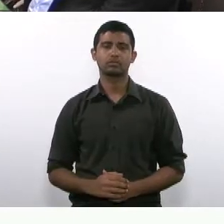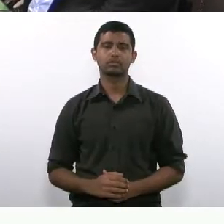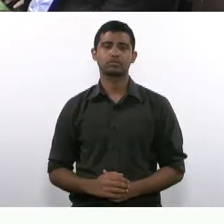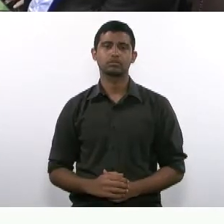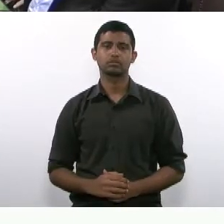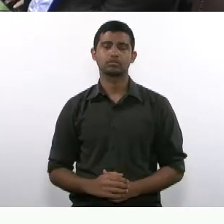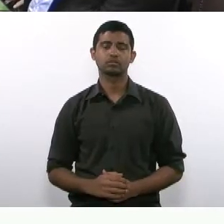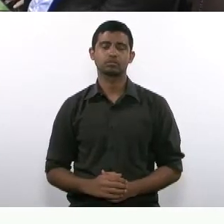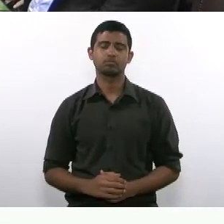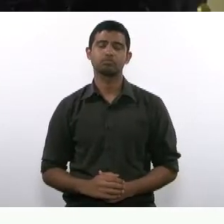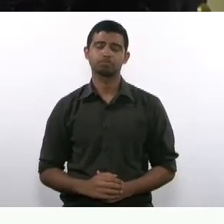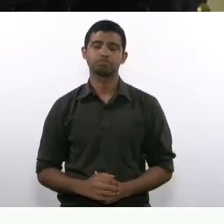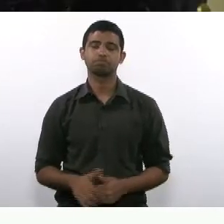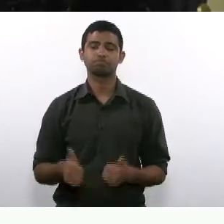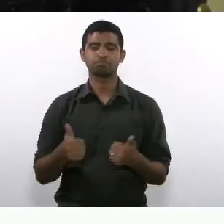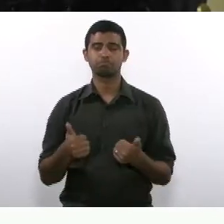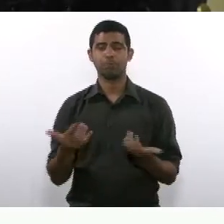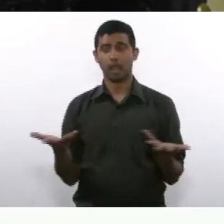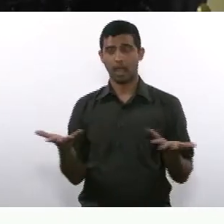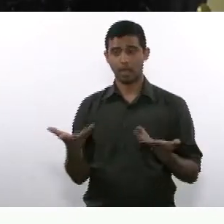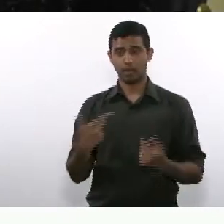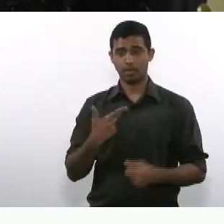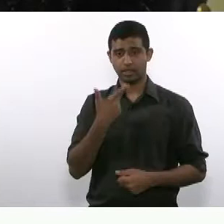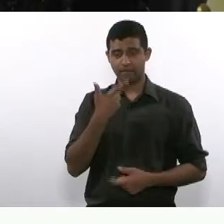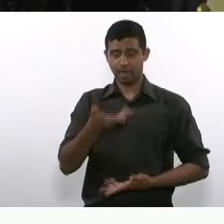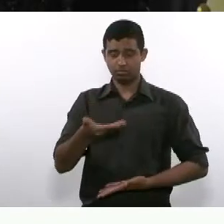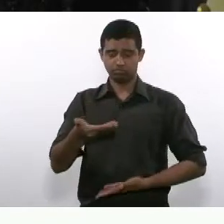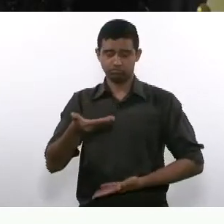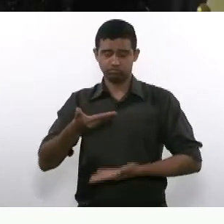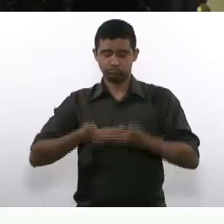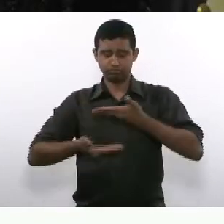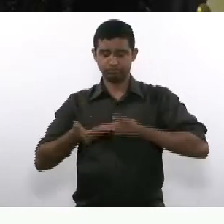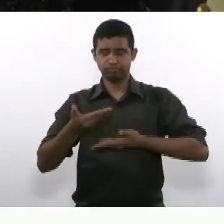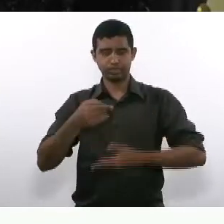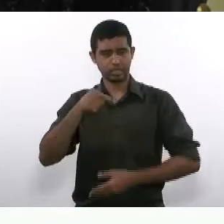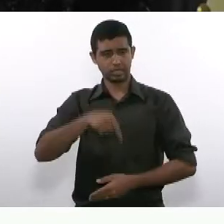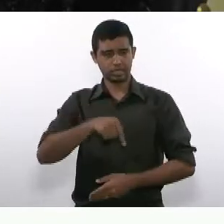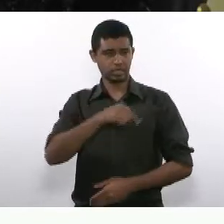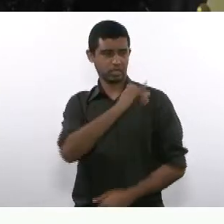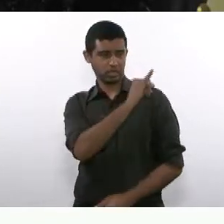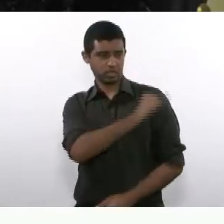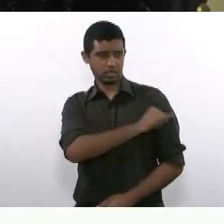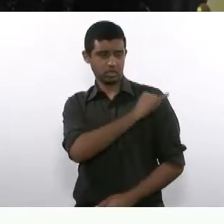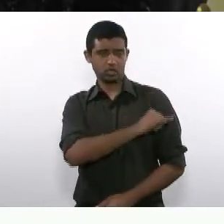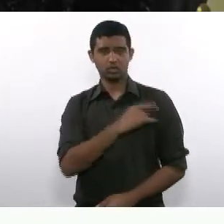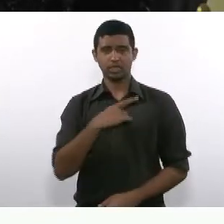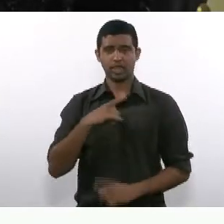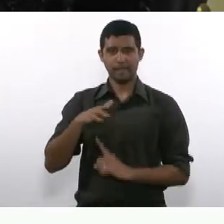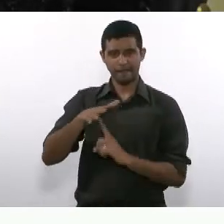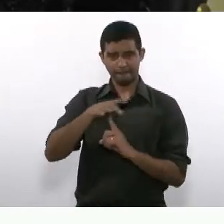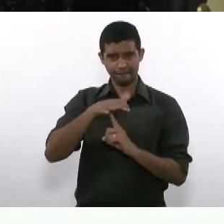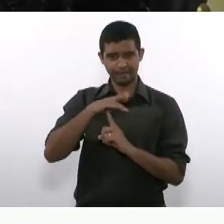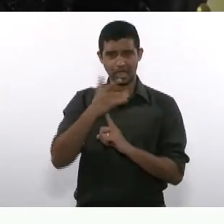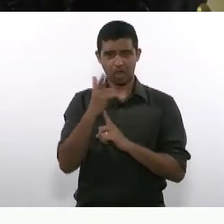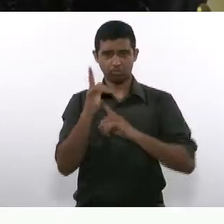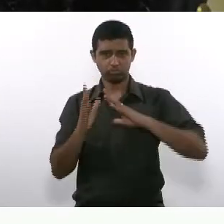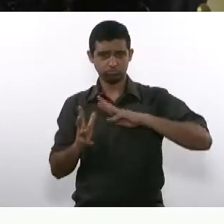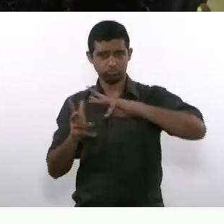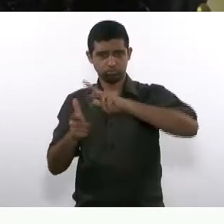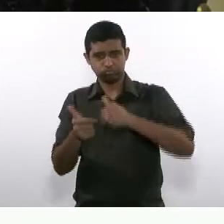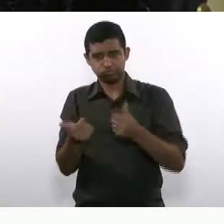Agora, por exemplo, essa participação do Rio de Janeiro em feiras internacionais, quanto a